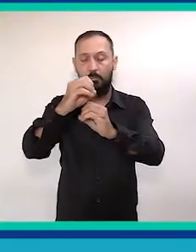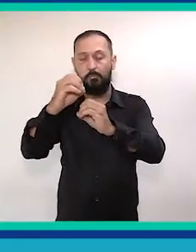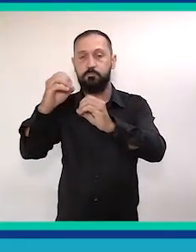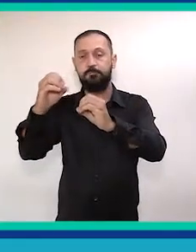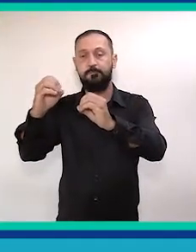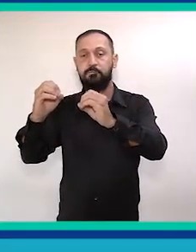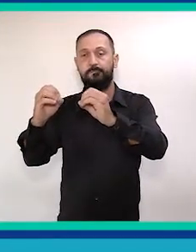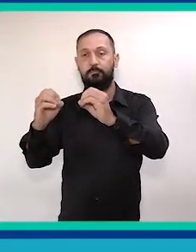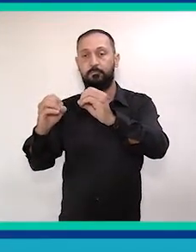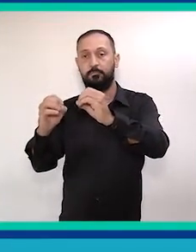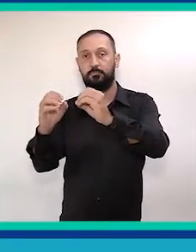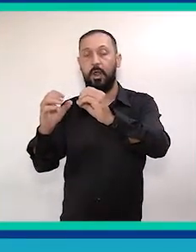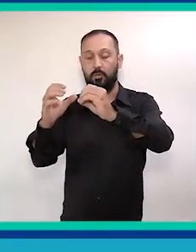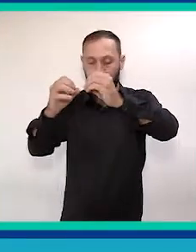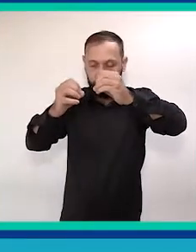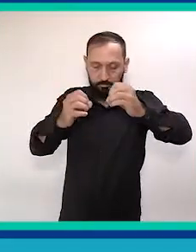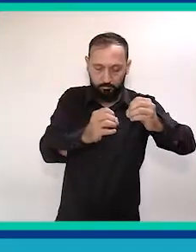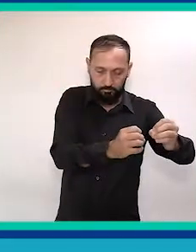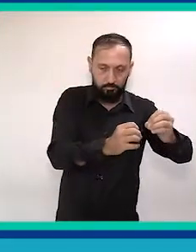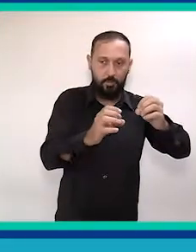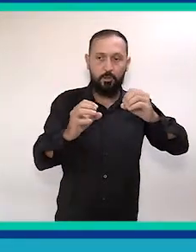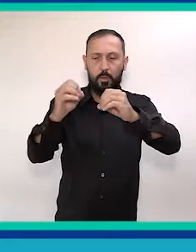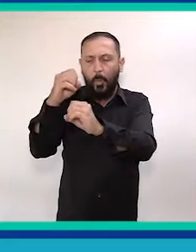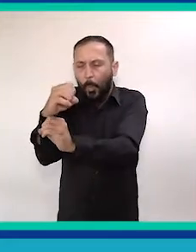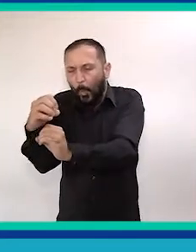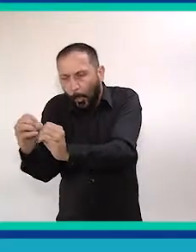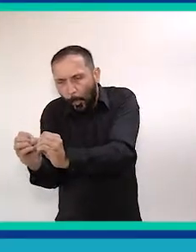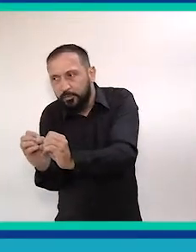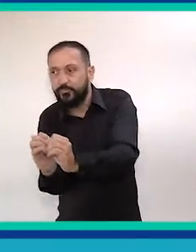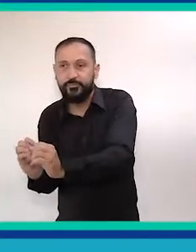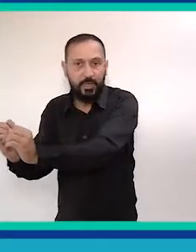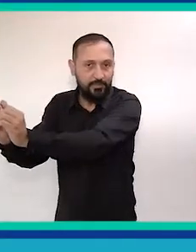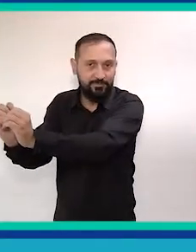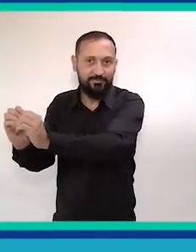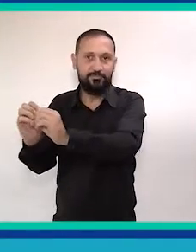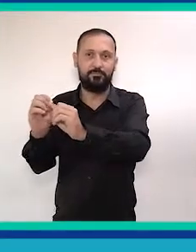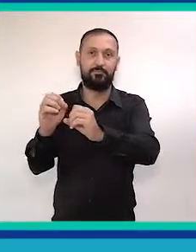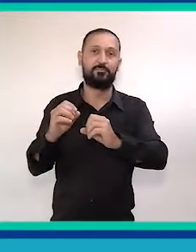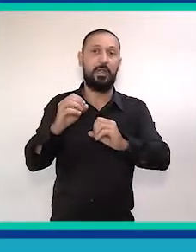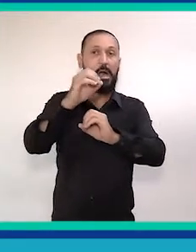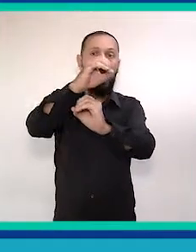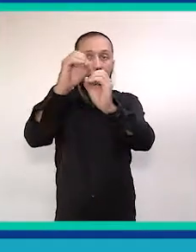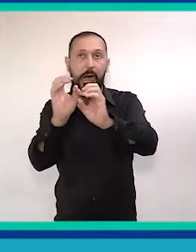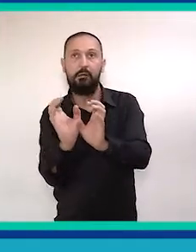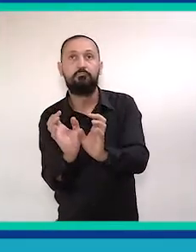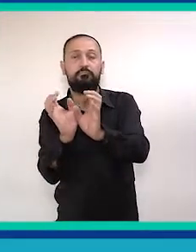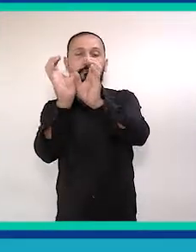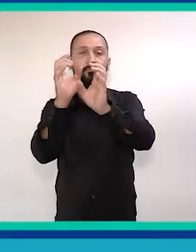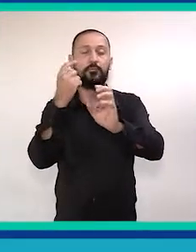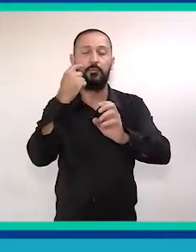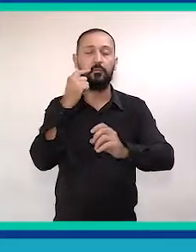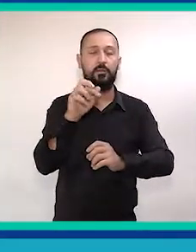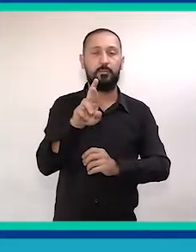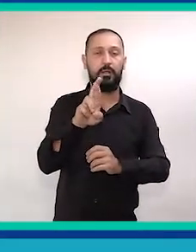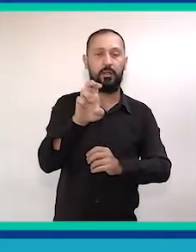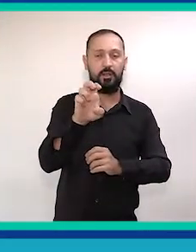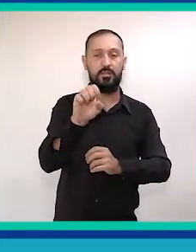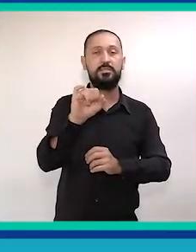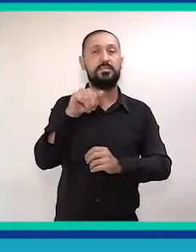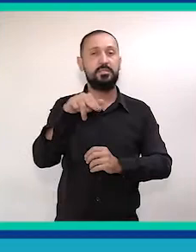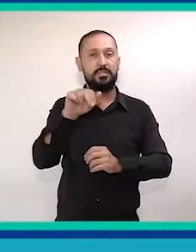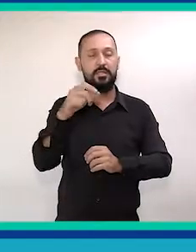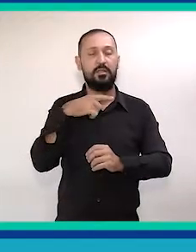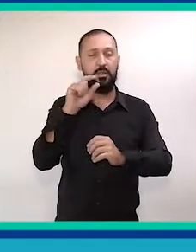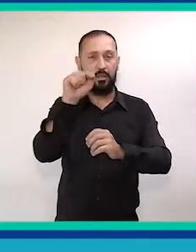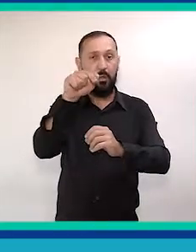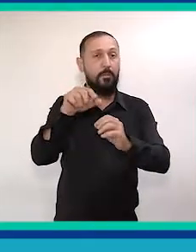do tamanho das moléculas dessa amostra. Então, é mais ou menos assim. A gente vai ter uma resina, que a